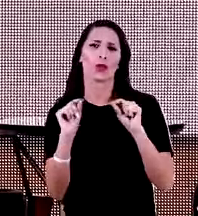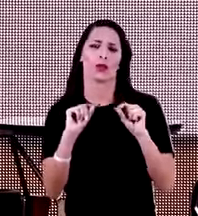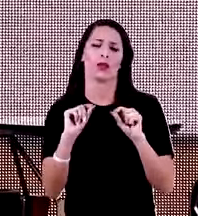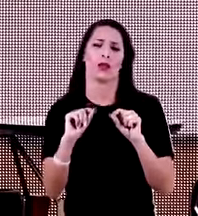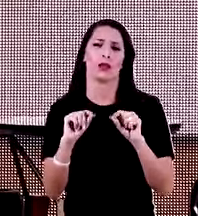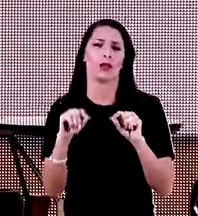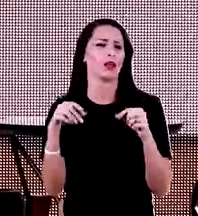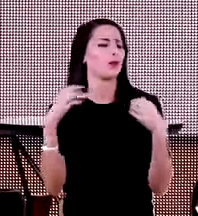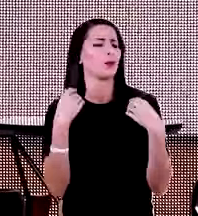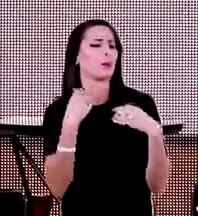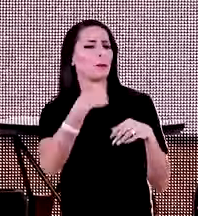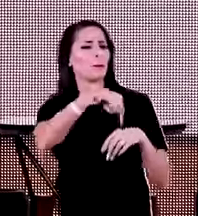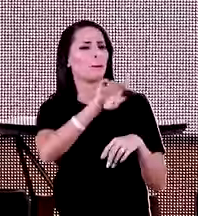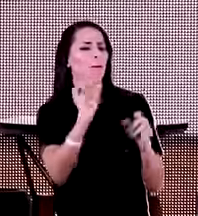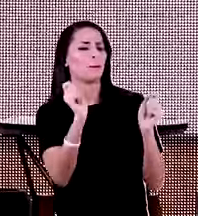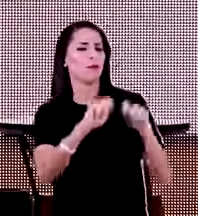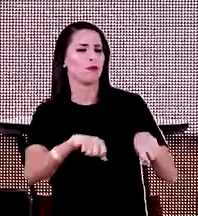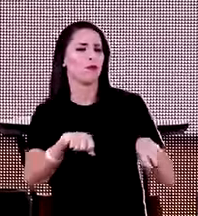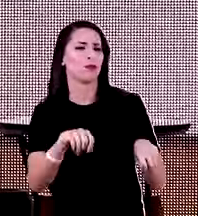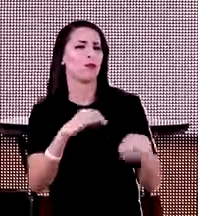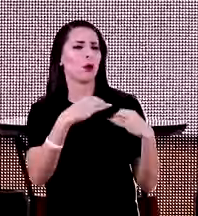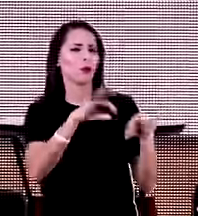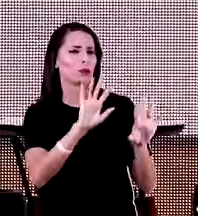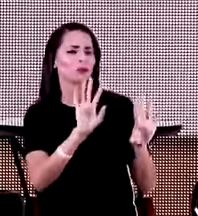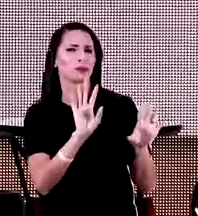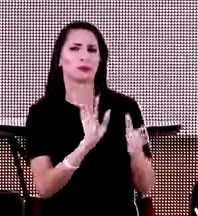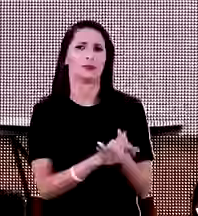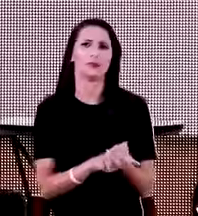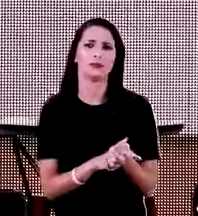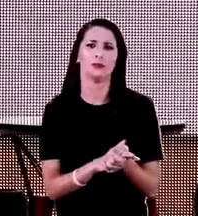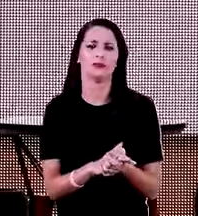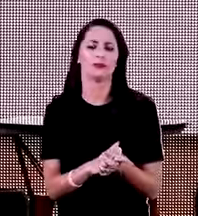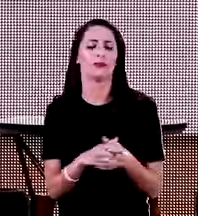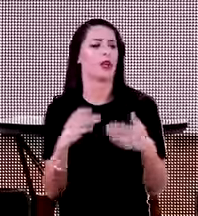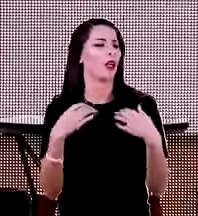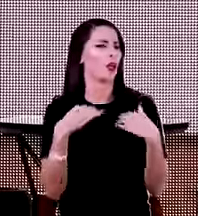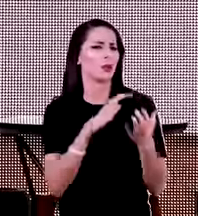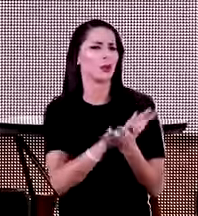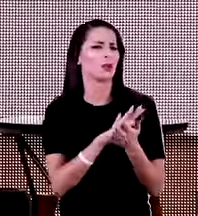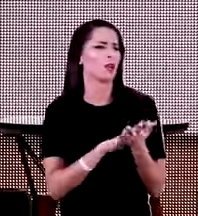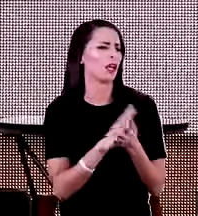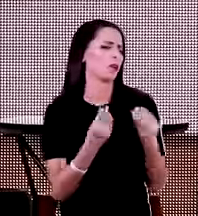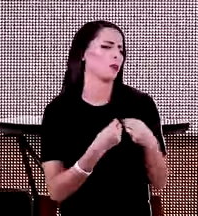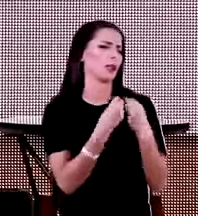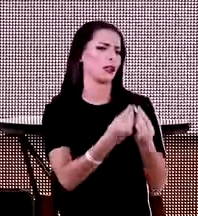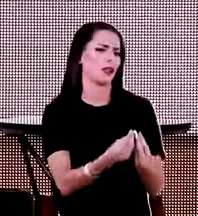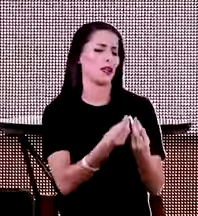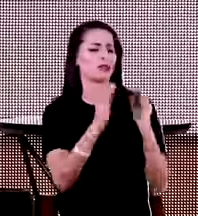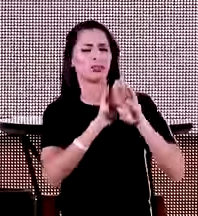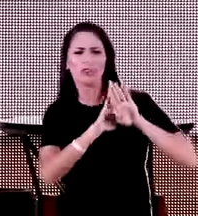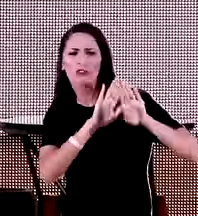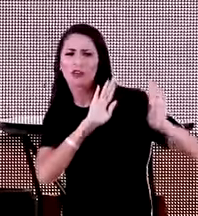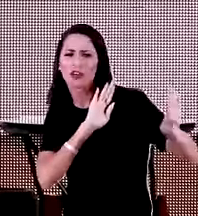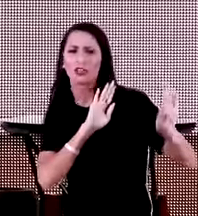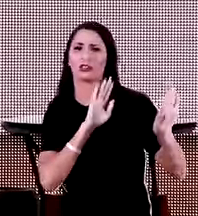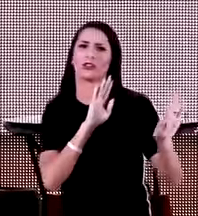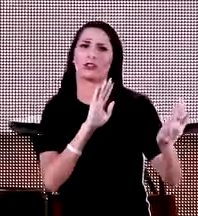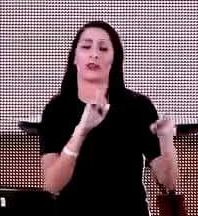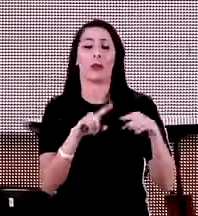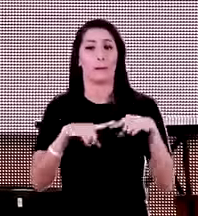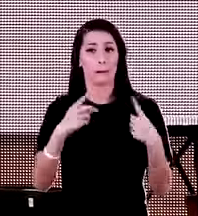filho, daqui que o menino crescesse para casar com você, não ia dar. Eu não tenho nada para te dar, fica longe de mim. Mas Ruth